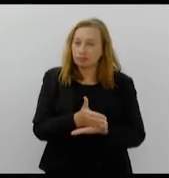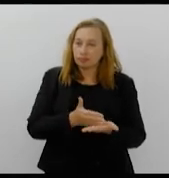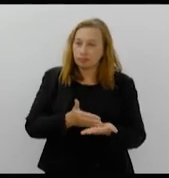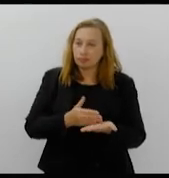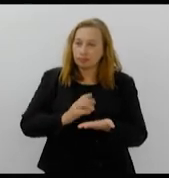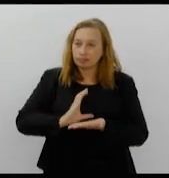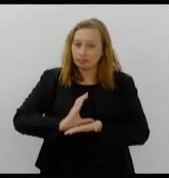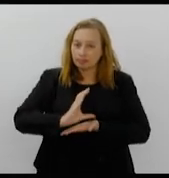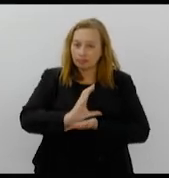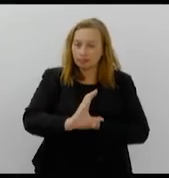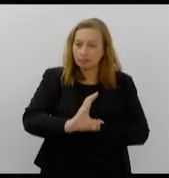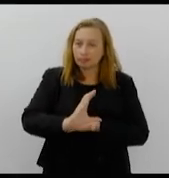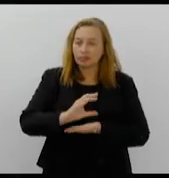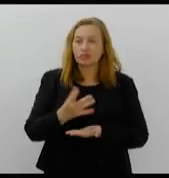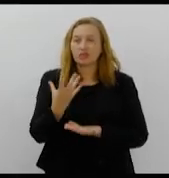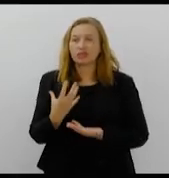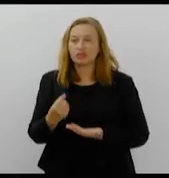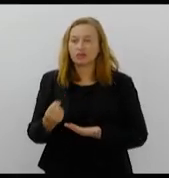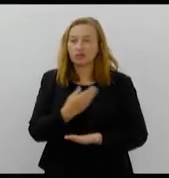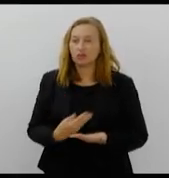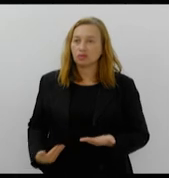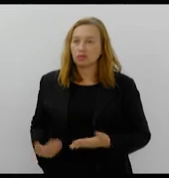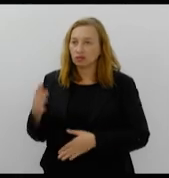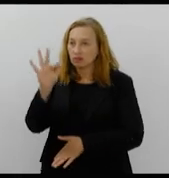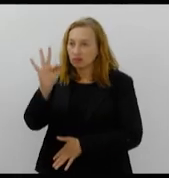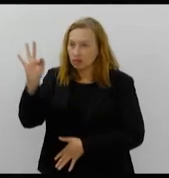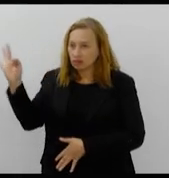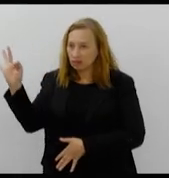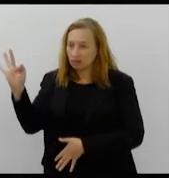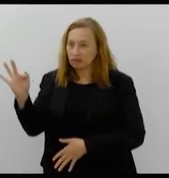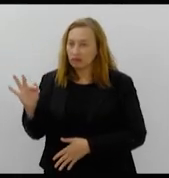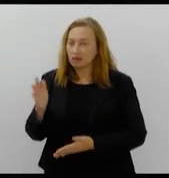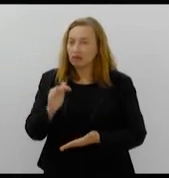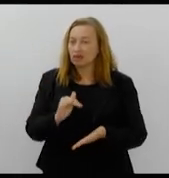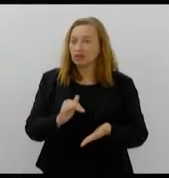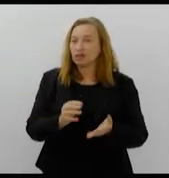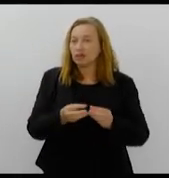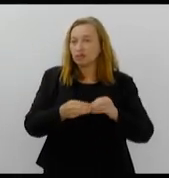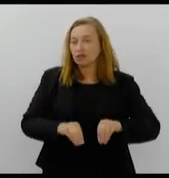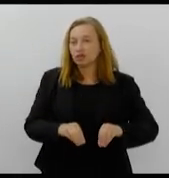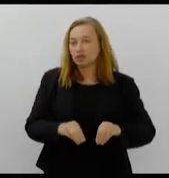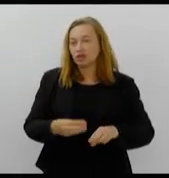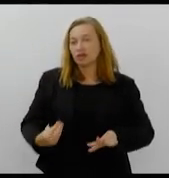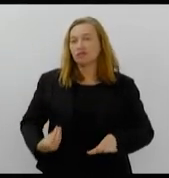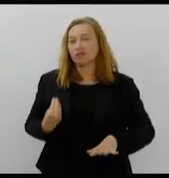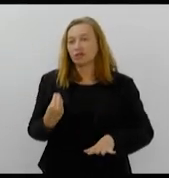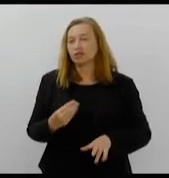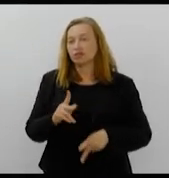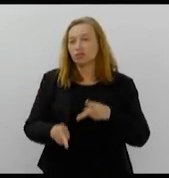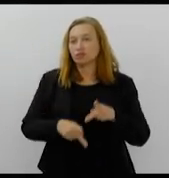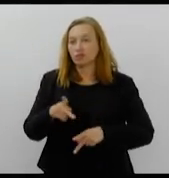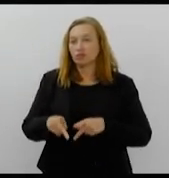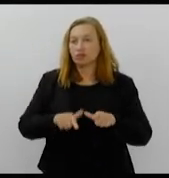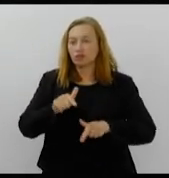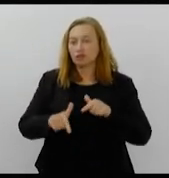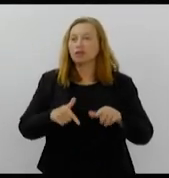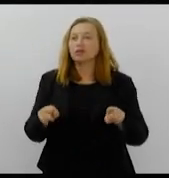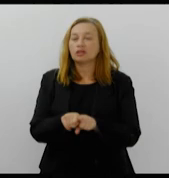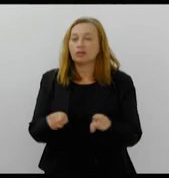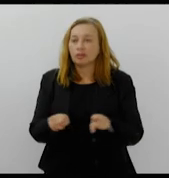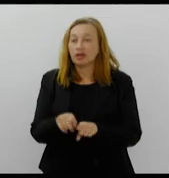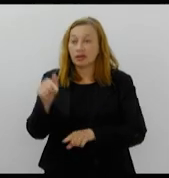aceitar que o governo federal venha desorganizar a vida desses trabalhadores e trabalhadoras. Fica também